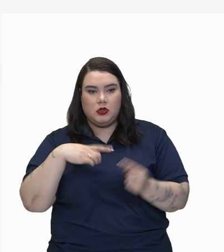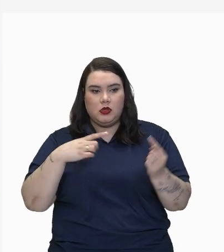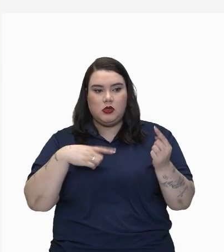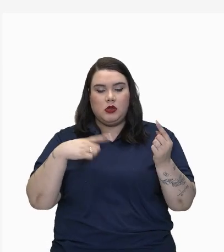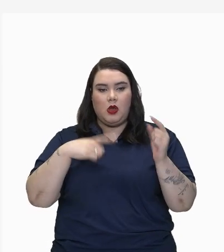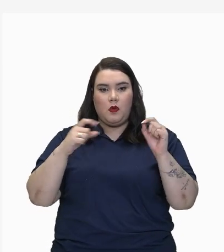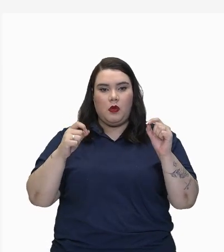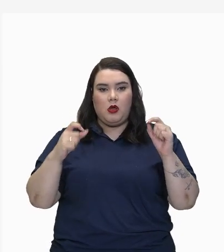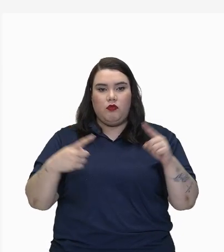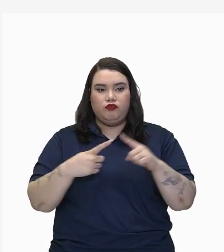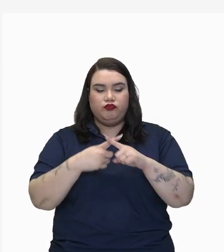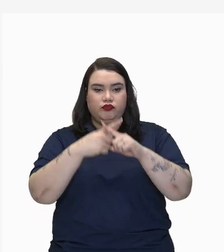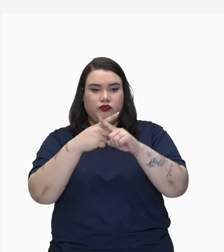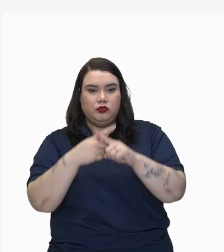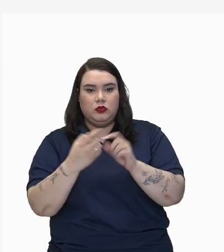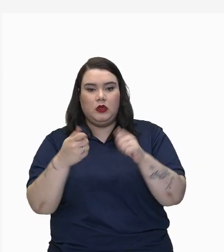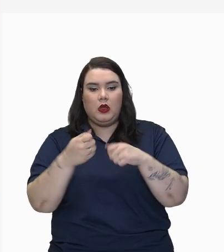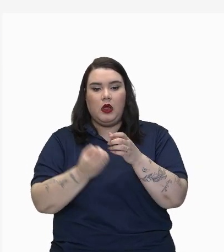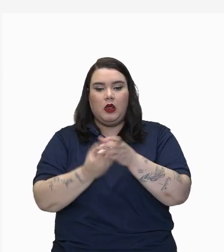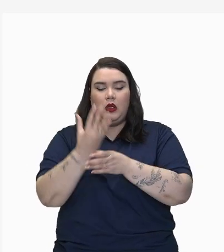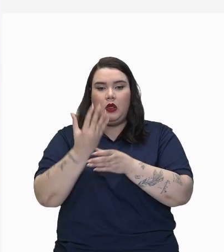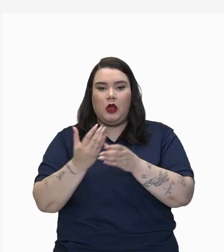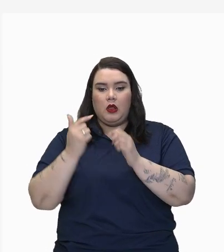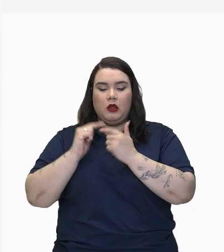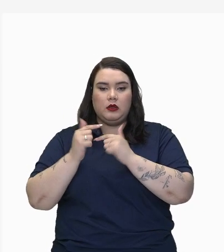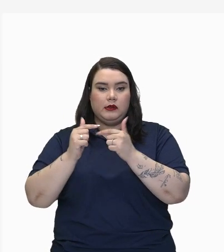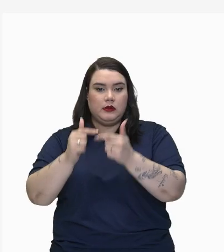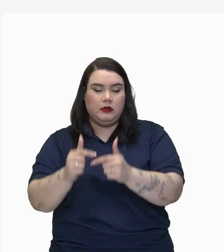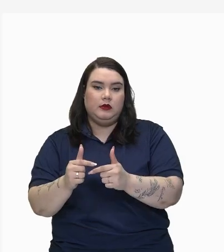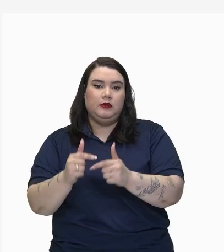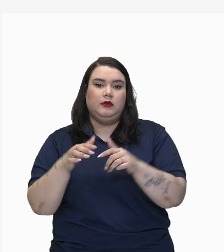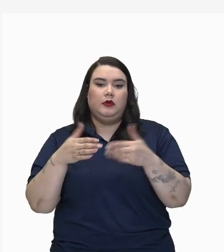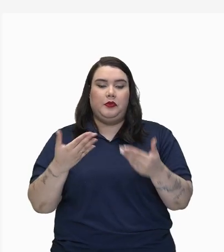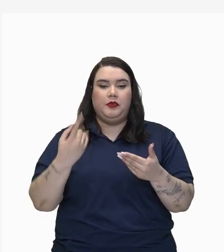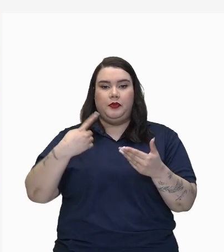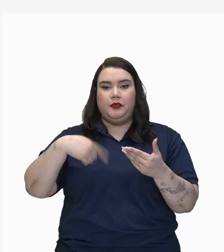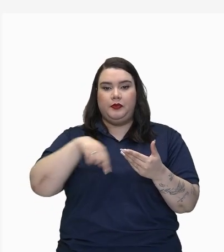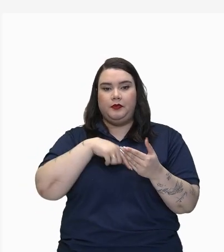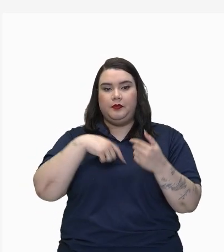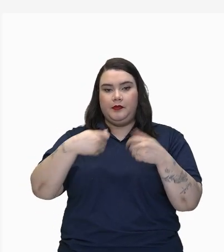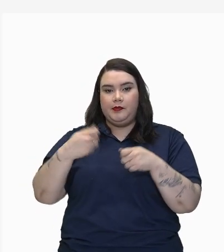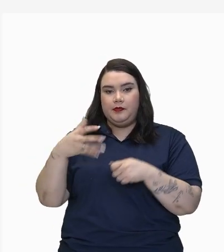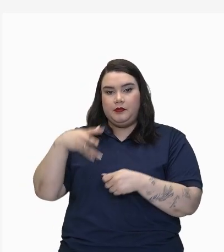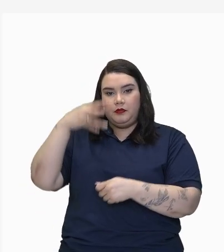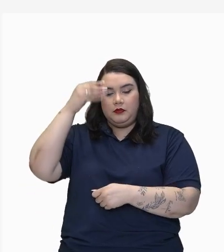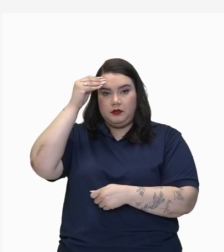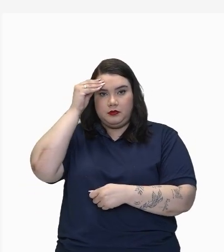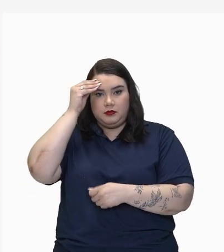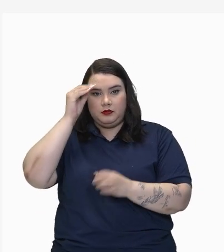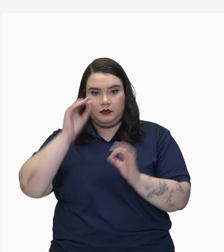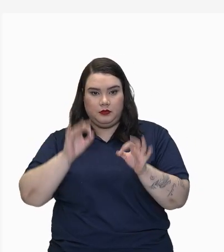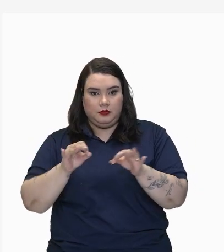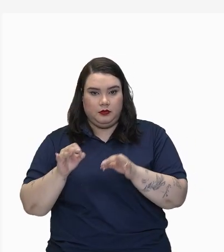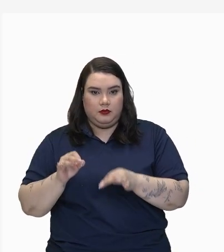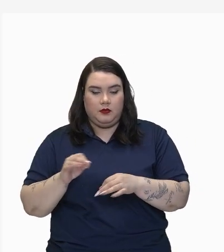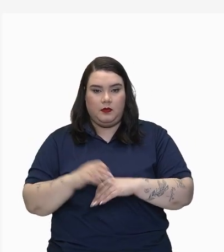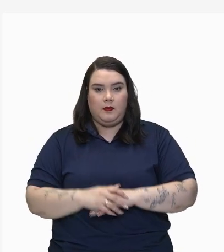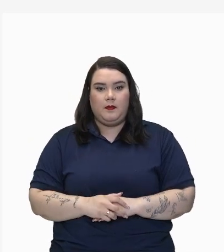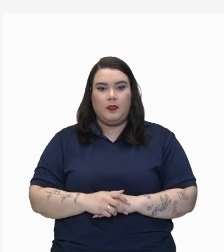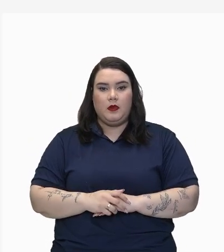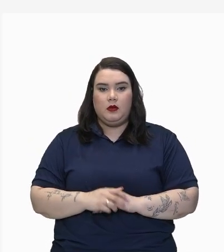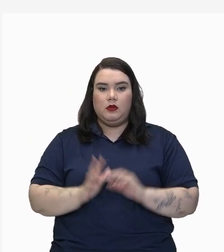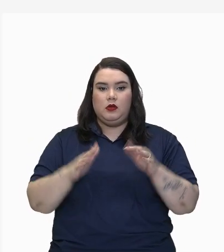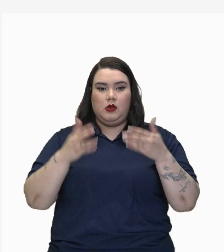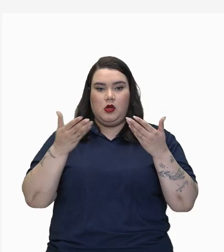gerar descendentes férteis, tá? Então, a gente precisa aí memorizar essa classificação. São populações